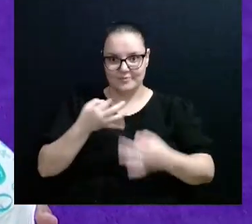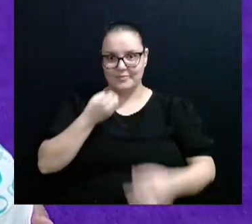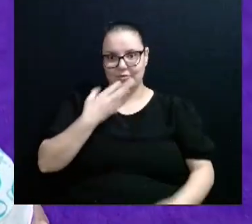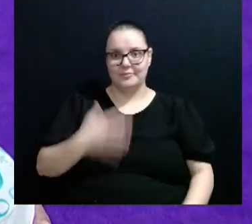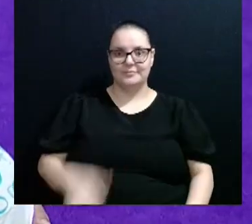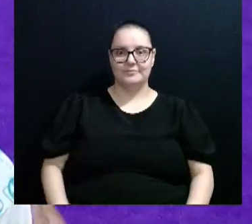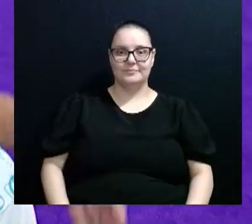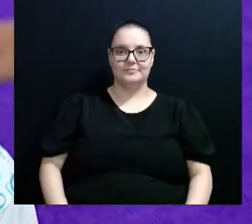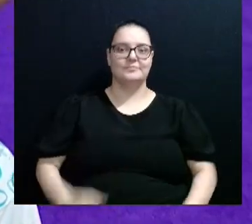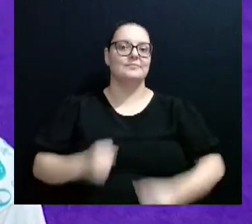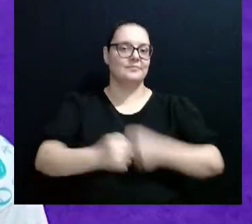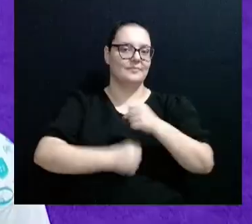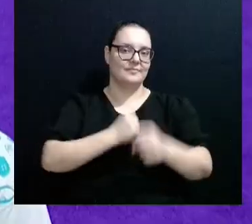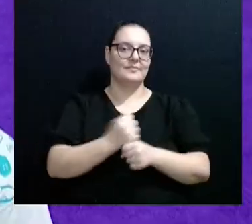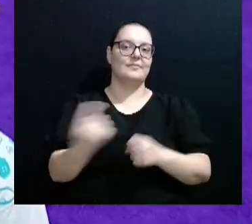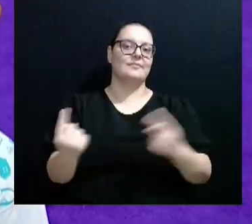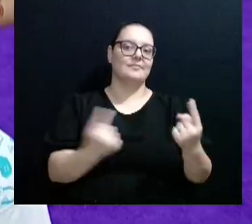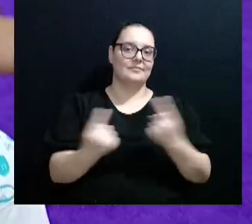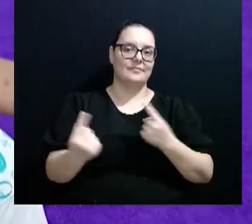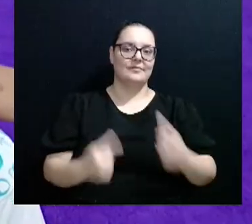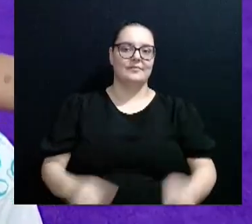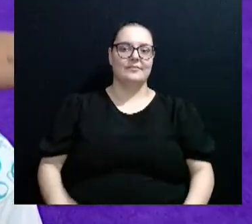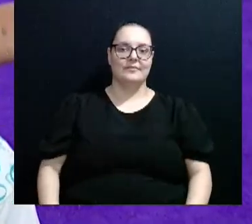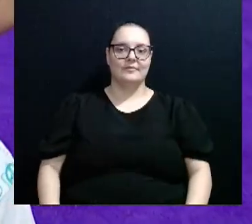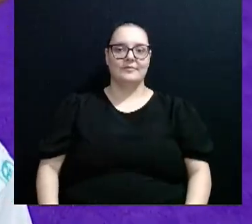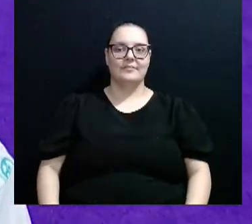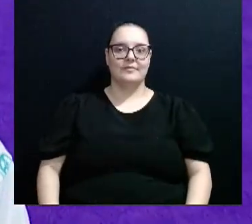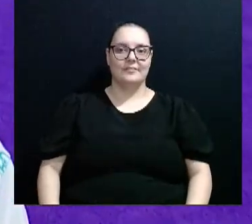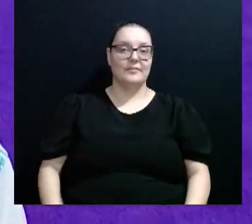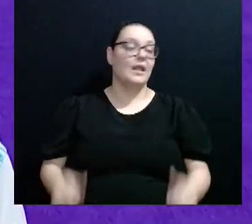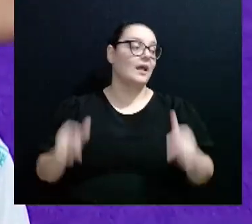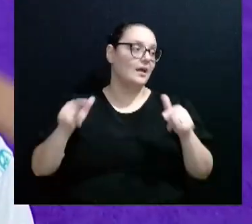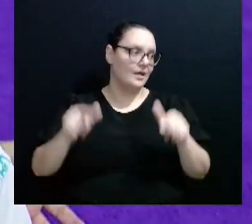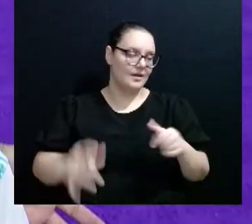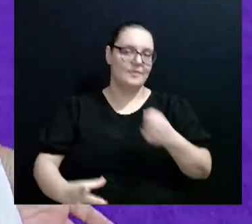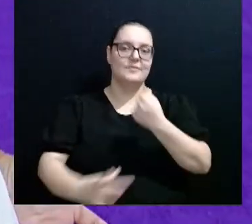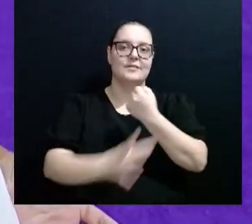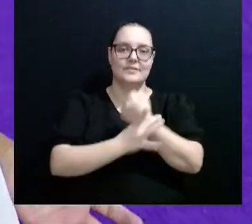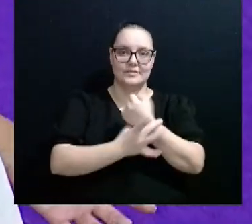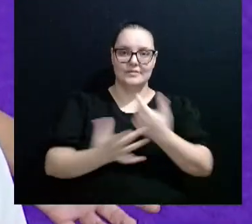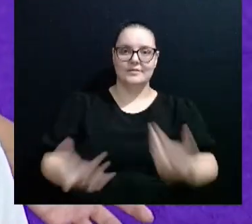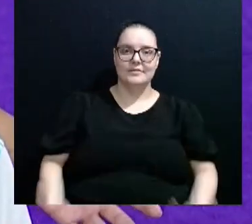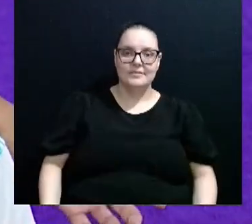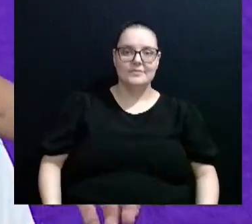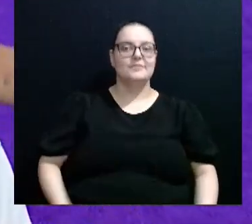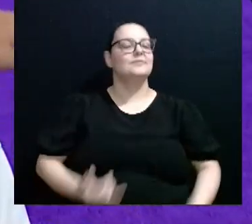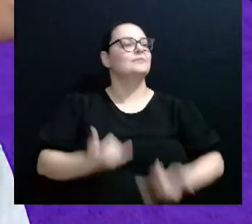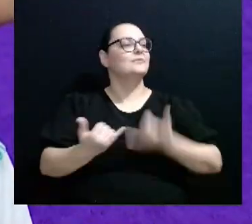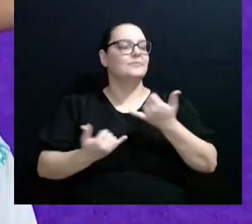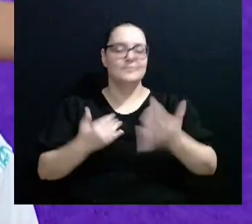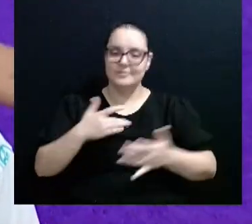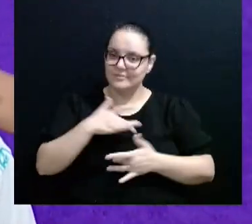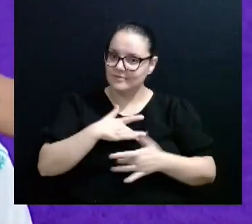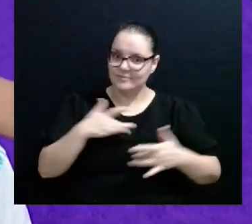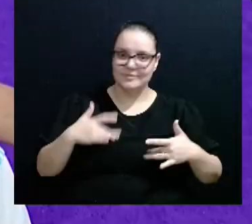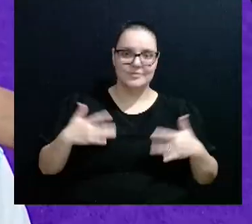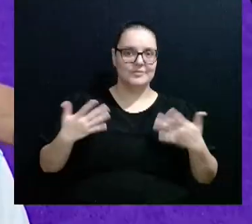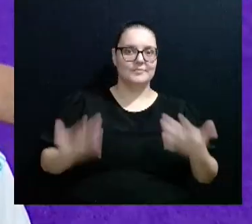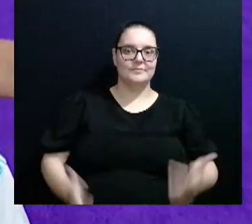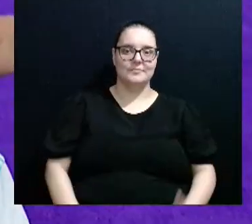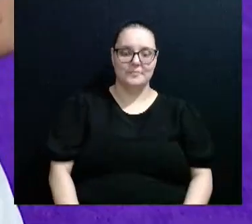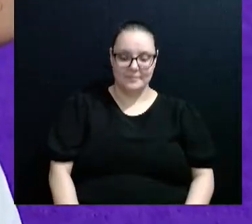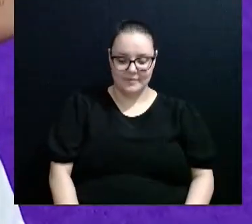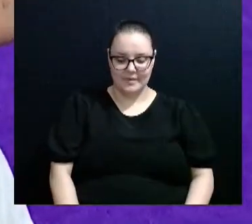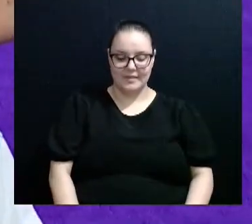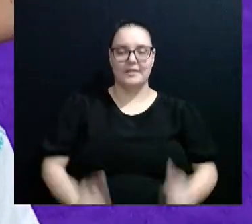gente vem, é um espaço seguro, com brincadeiras muito saudáveis. A gente se diverte